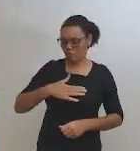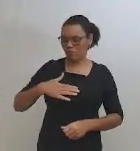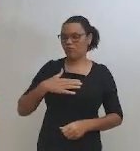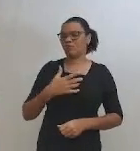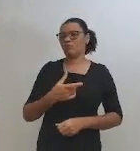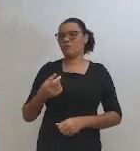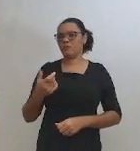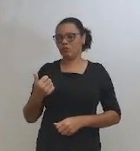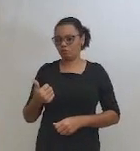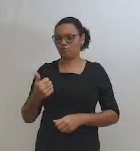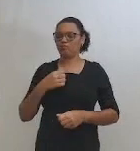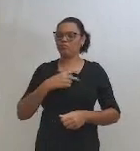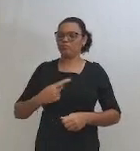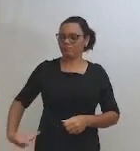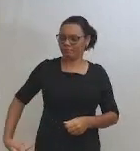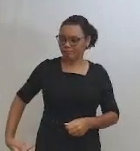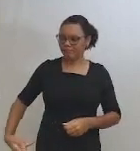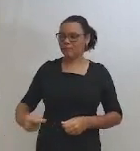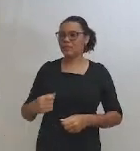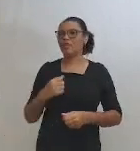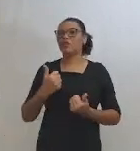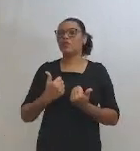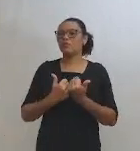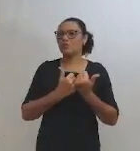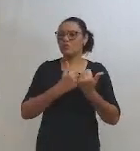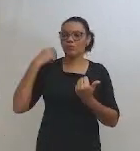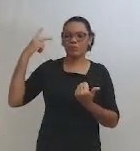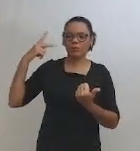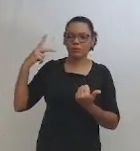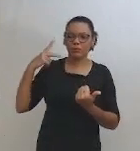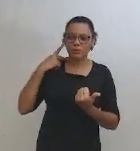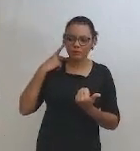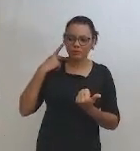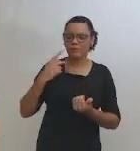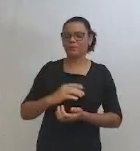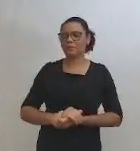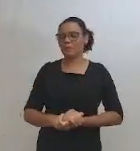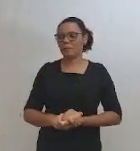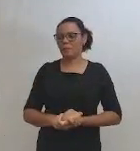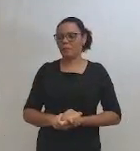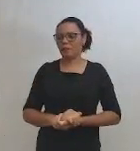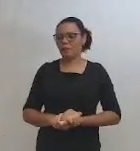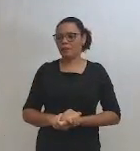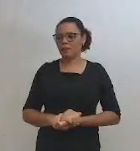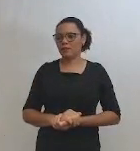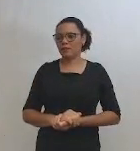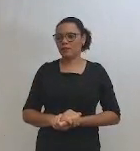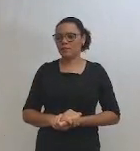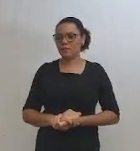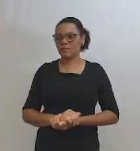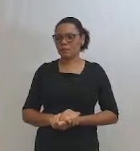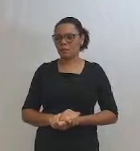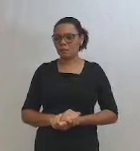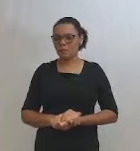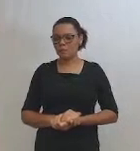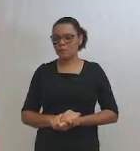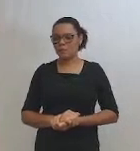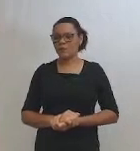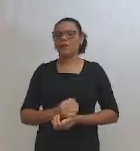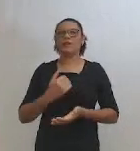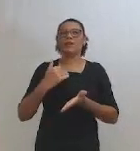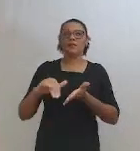Palheiro. Subprocurador-geral da República, excelentíssimo senhor doutor Domingos Sávio Dresch da Silveira. Secretário Eliseu